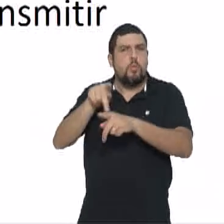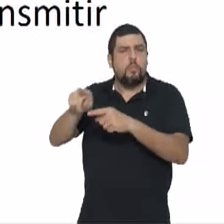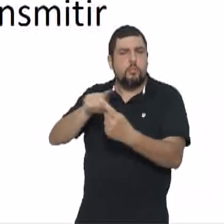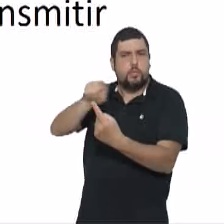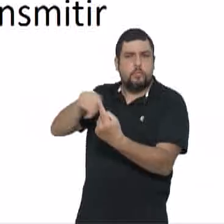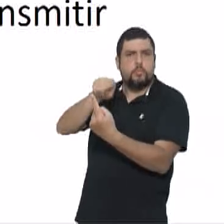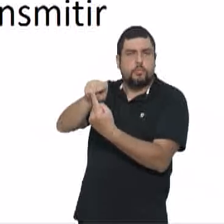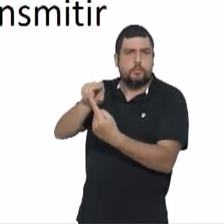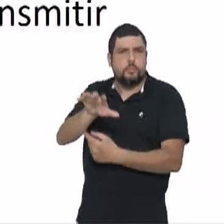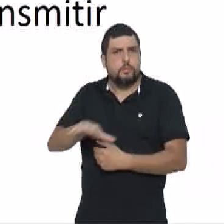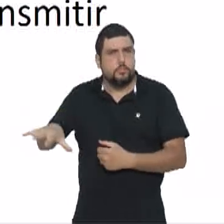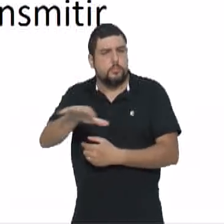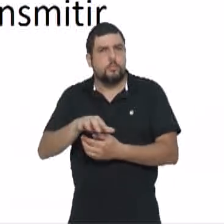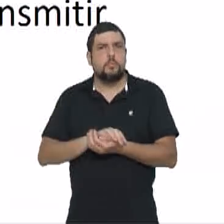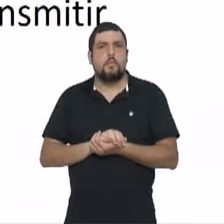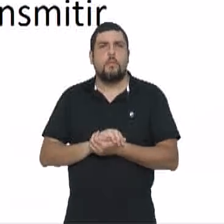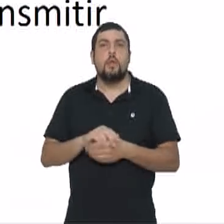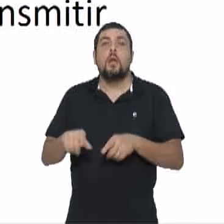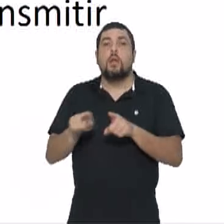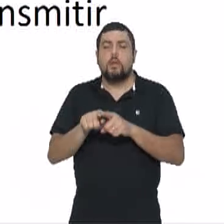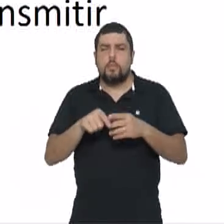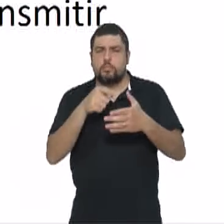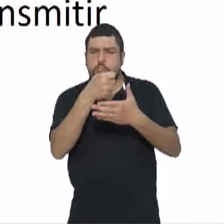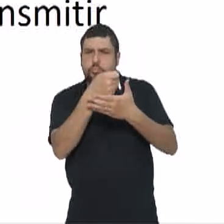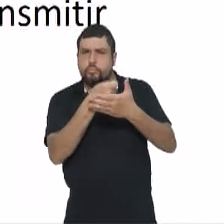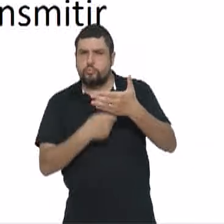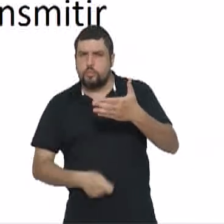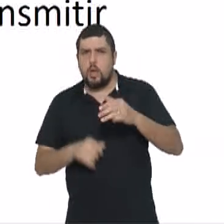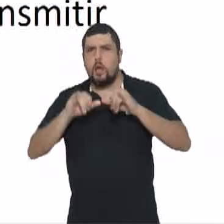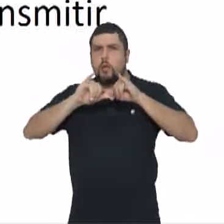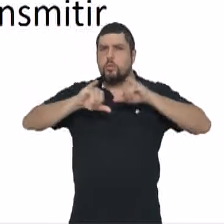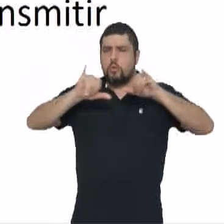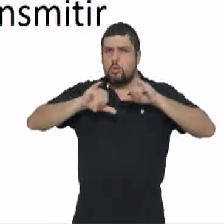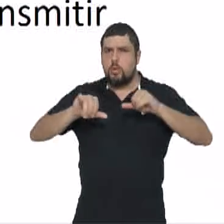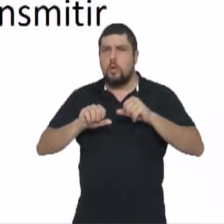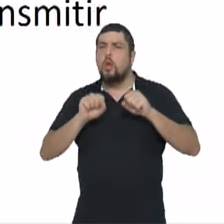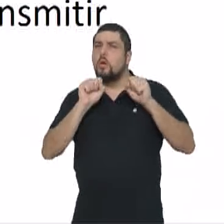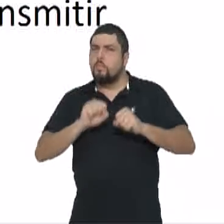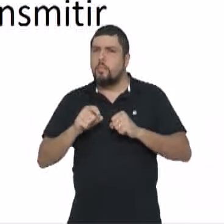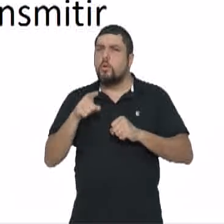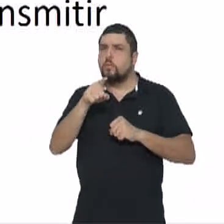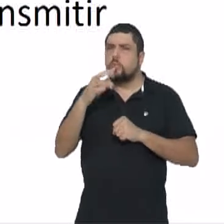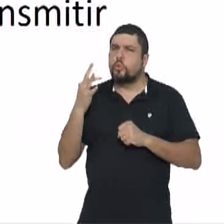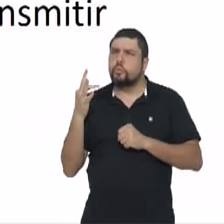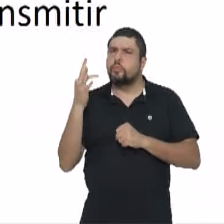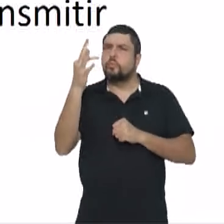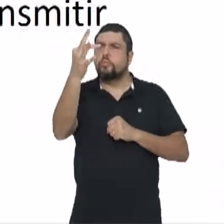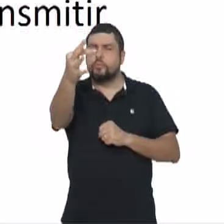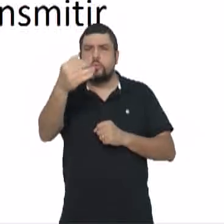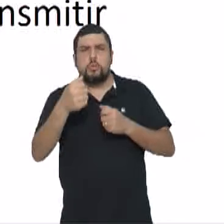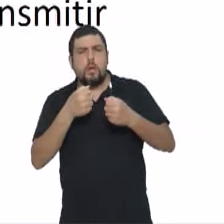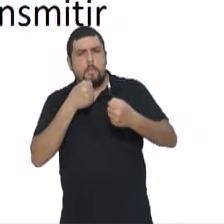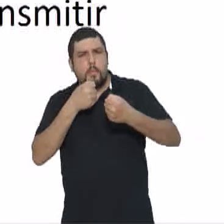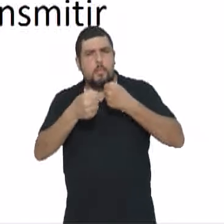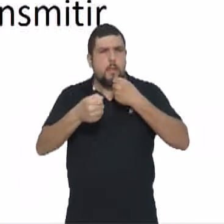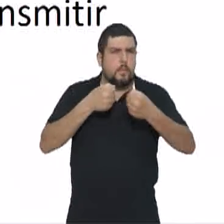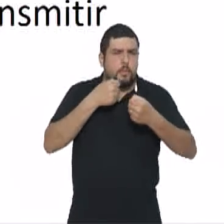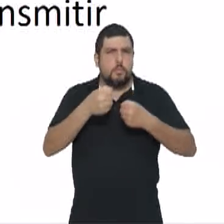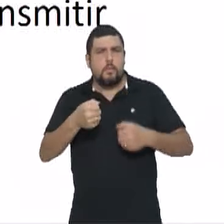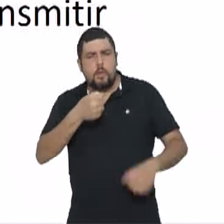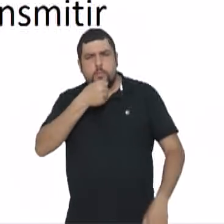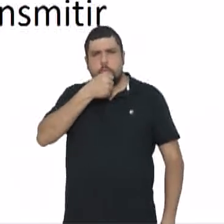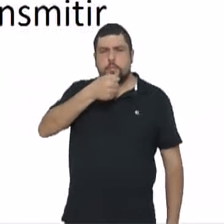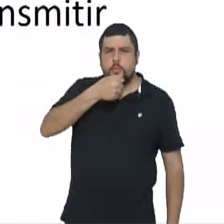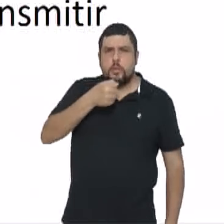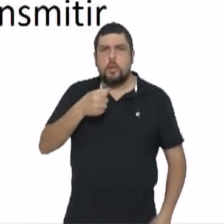como escrever uma notícia pode ajudar você a expandir uma carreira no jornalismo, exercitar sua